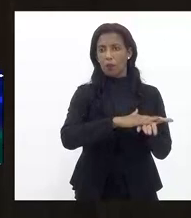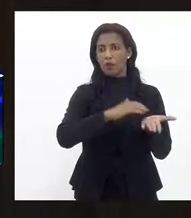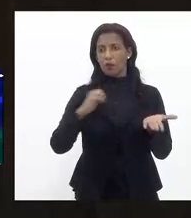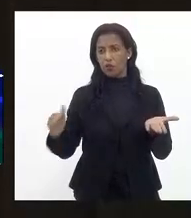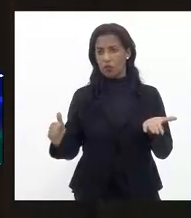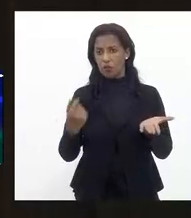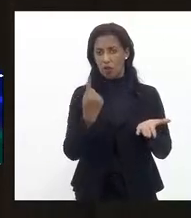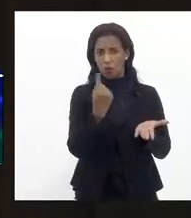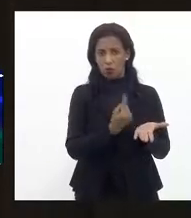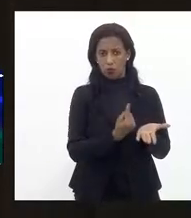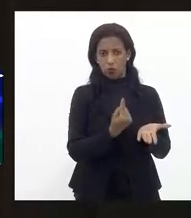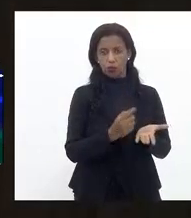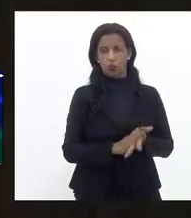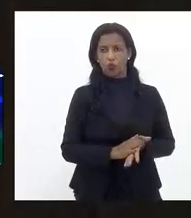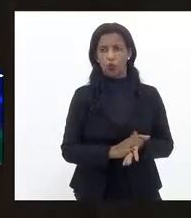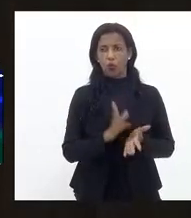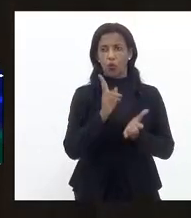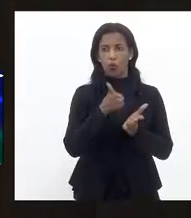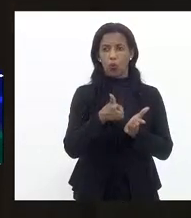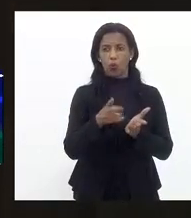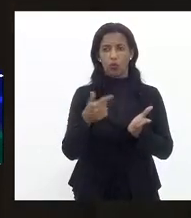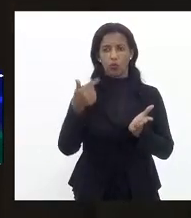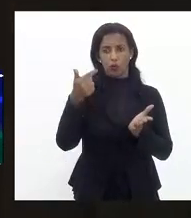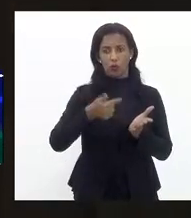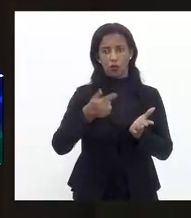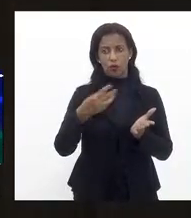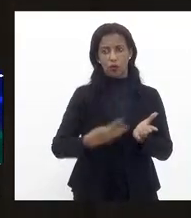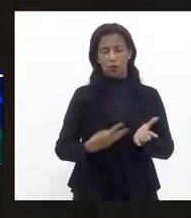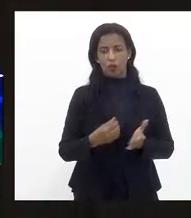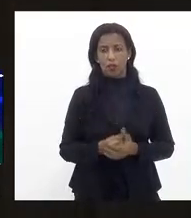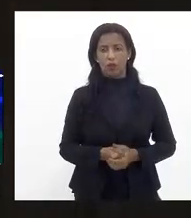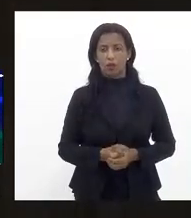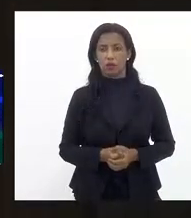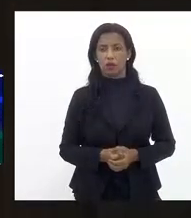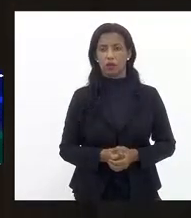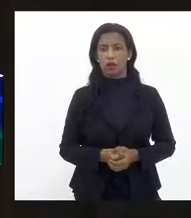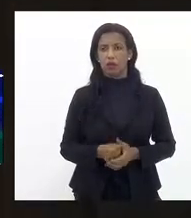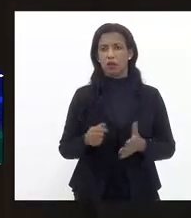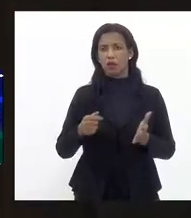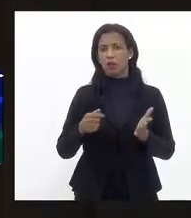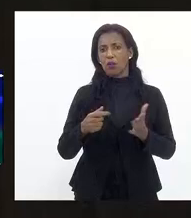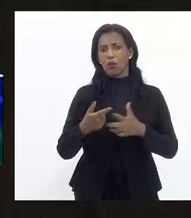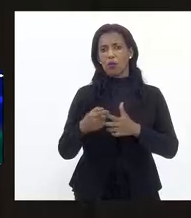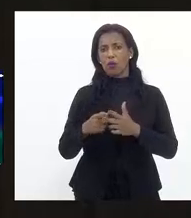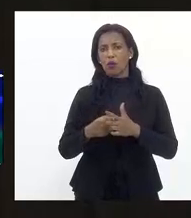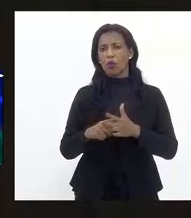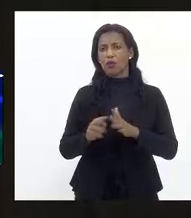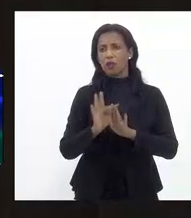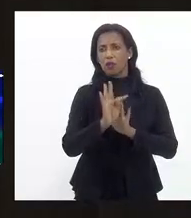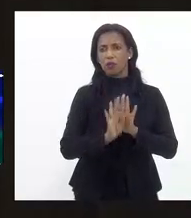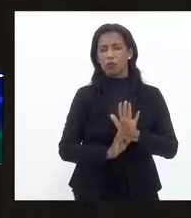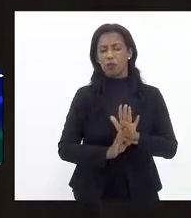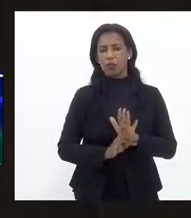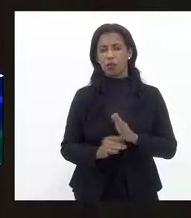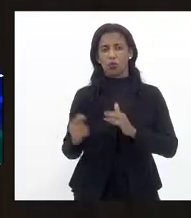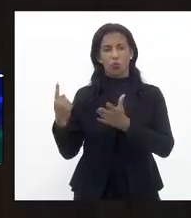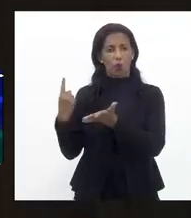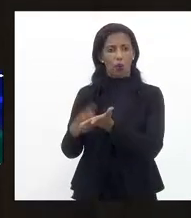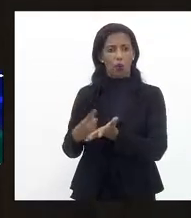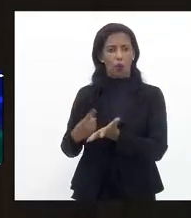1, mantendo apenas a emenda 2 e a 3. E eu faço okay. Uma correção no texto em